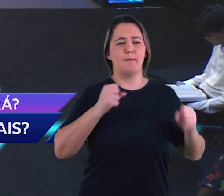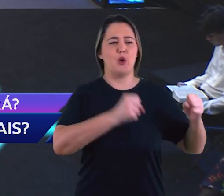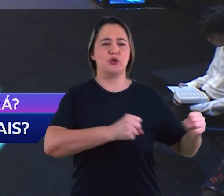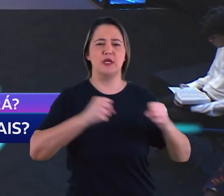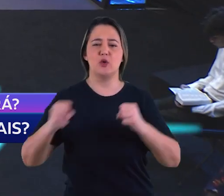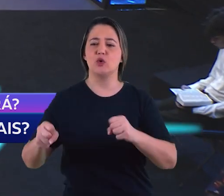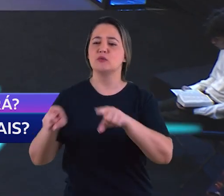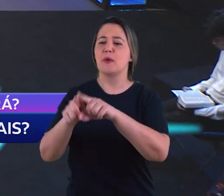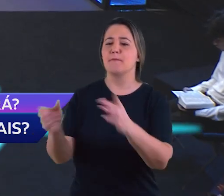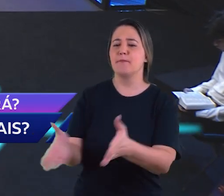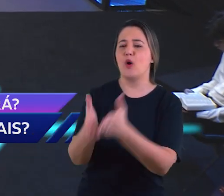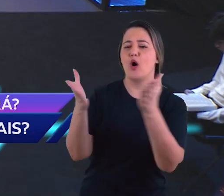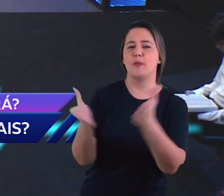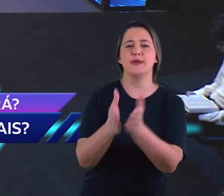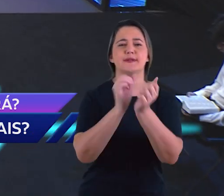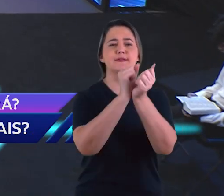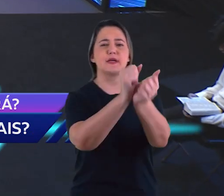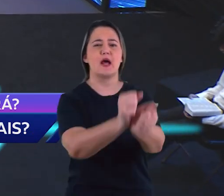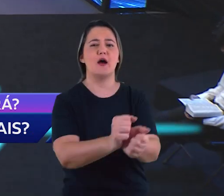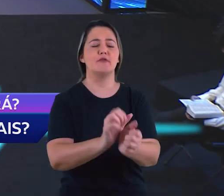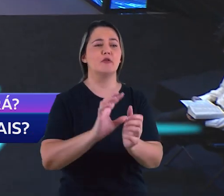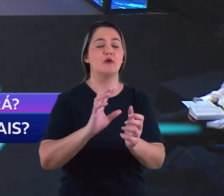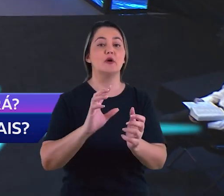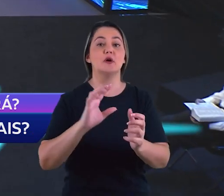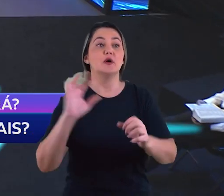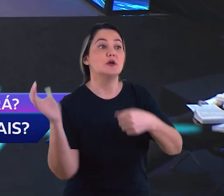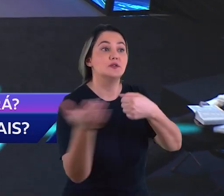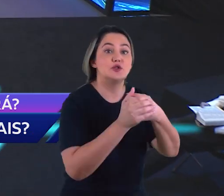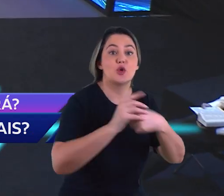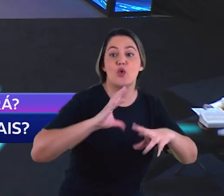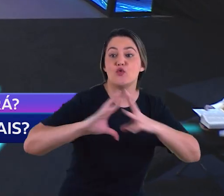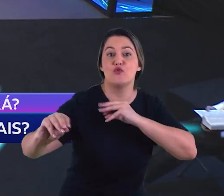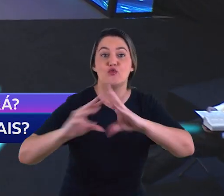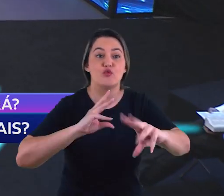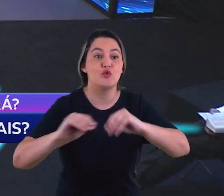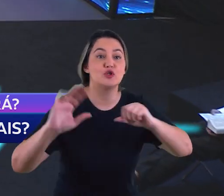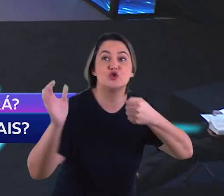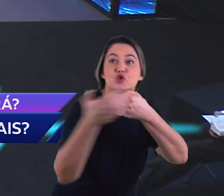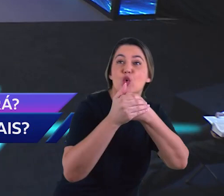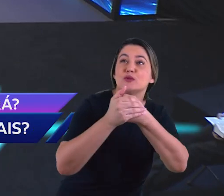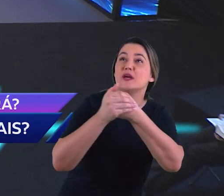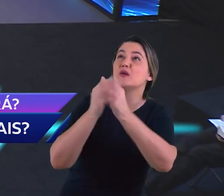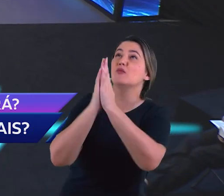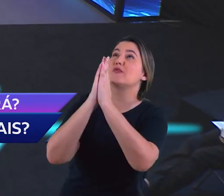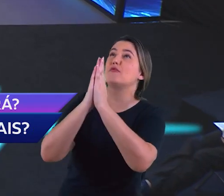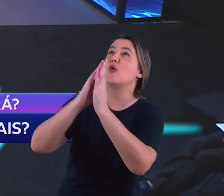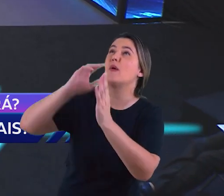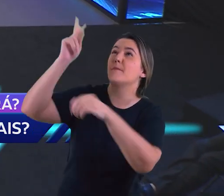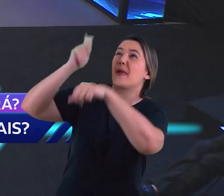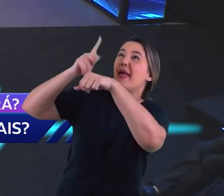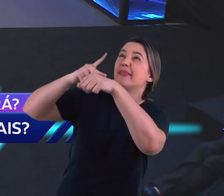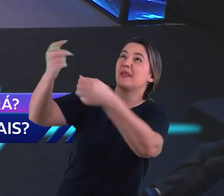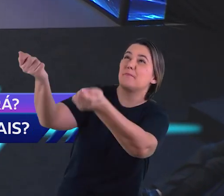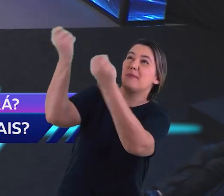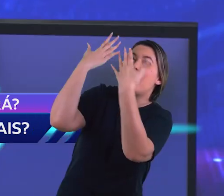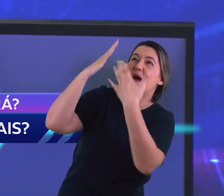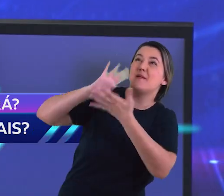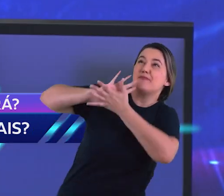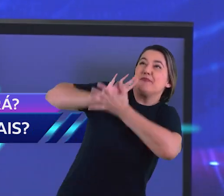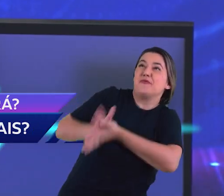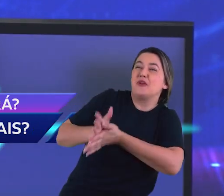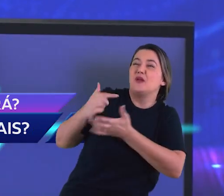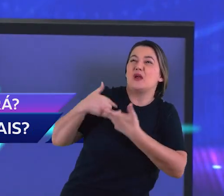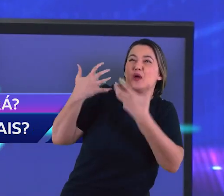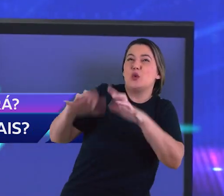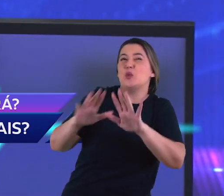e todo escravo e todo livre, se esconderam nas cavernas e nos penhascos dos montes, e disseram aos montes e aos rochedos,